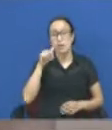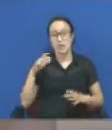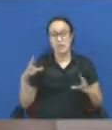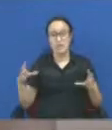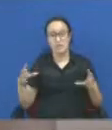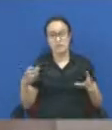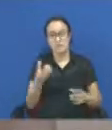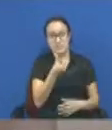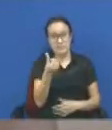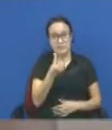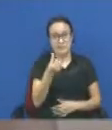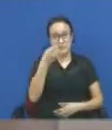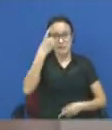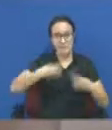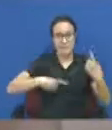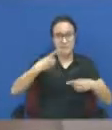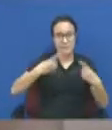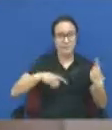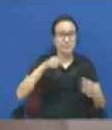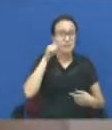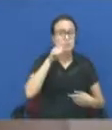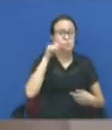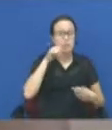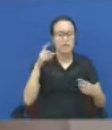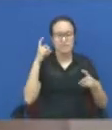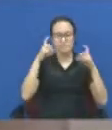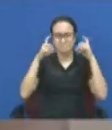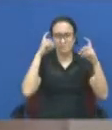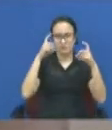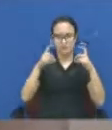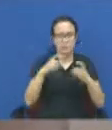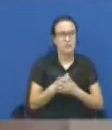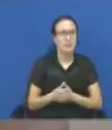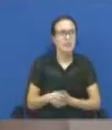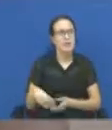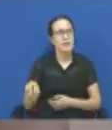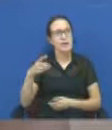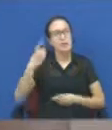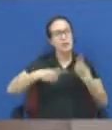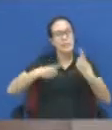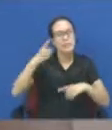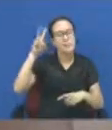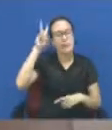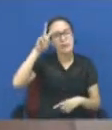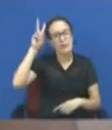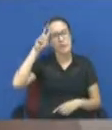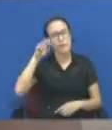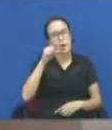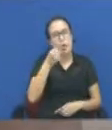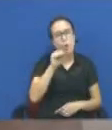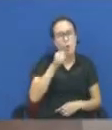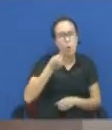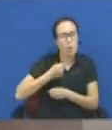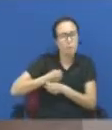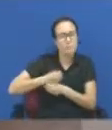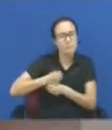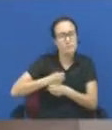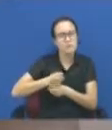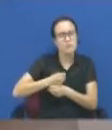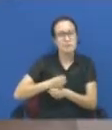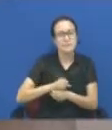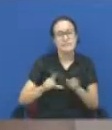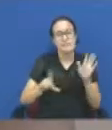um debate para lembrar aqui os 8 anos da Lei Maria da Penha. Foi organizado pela